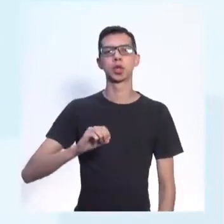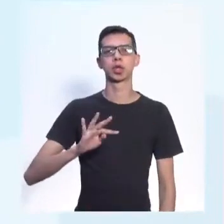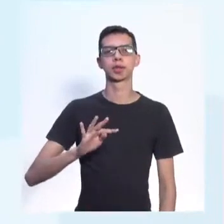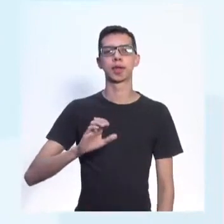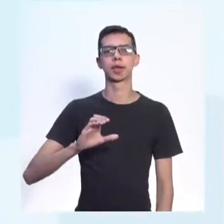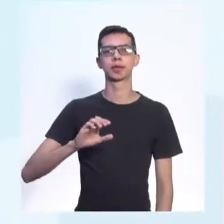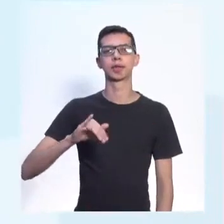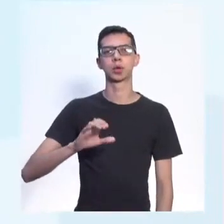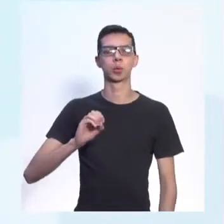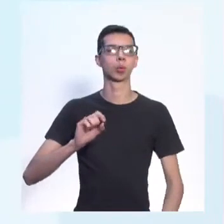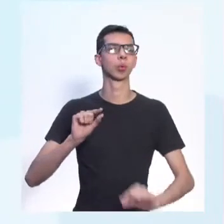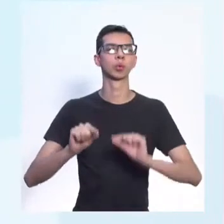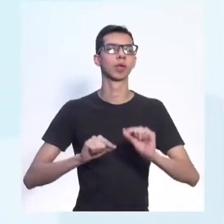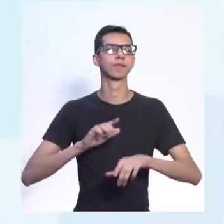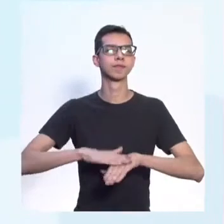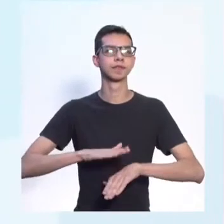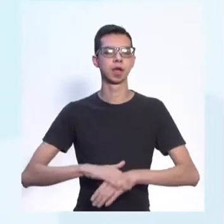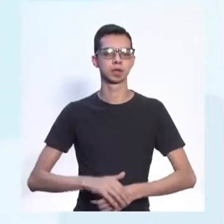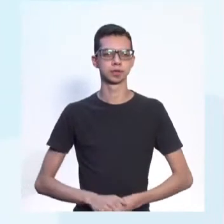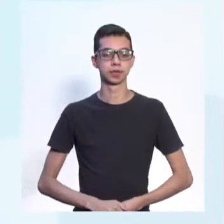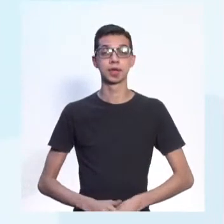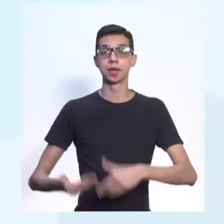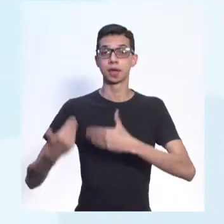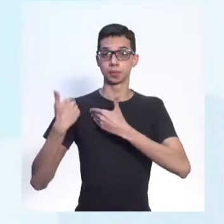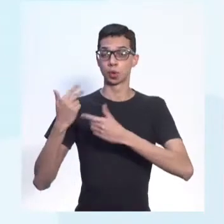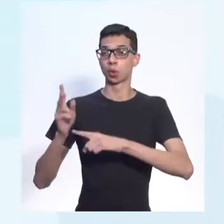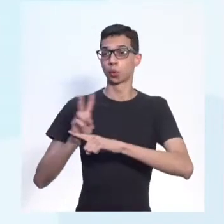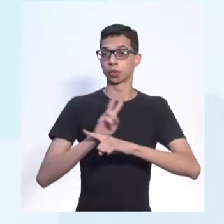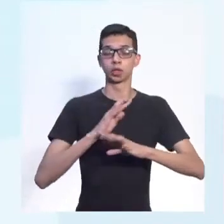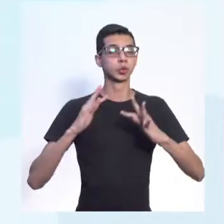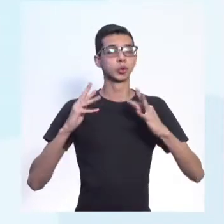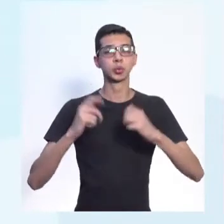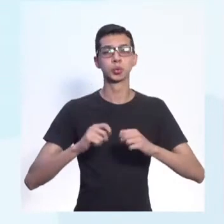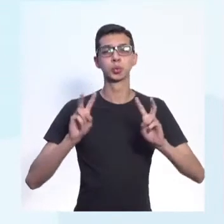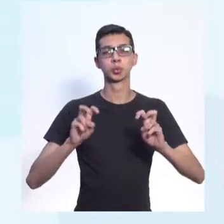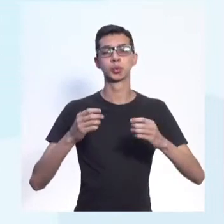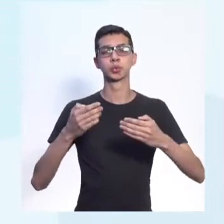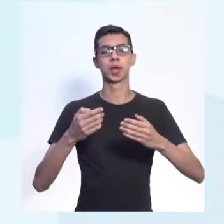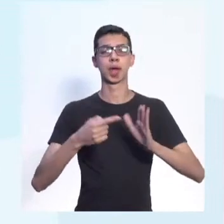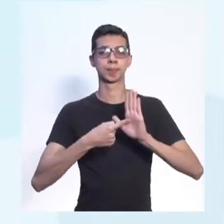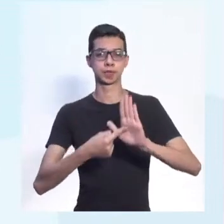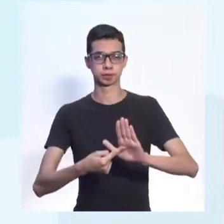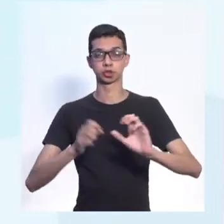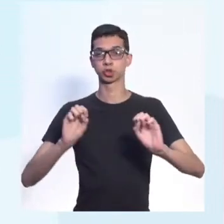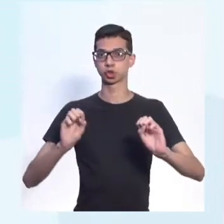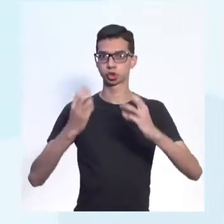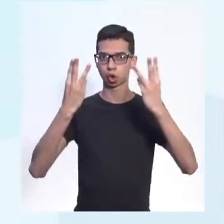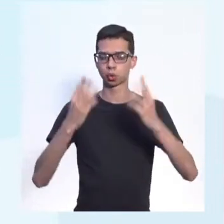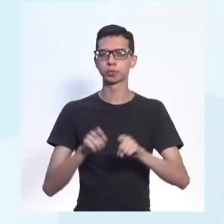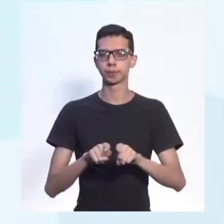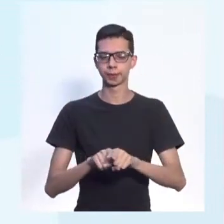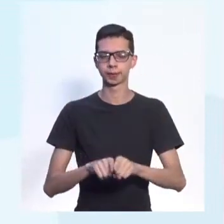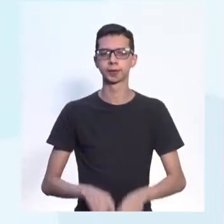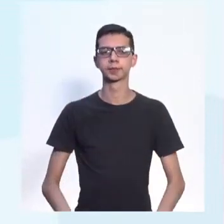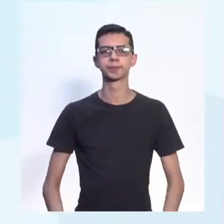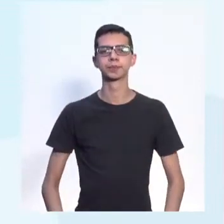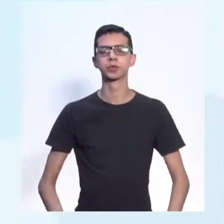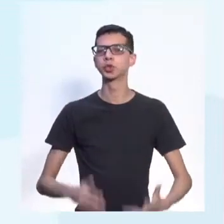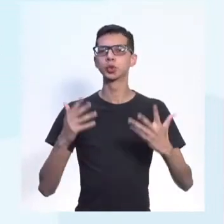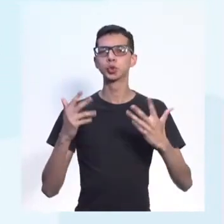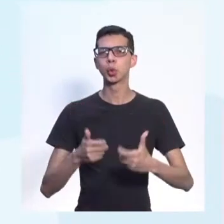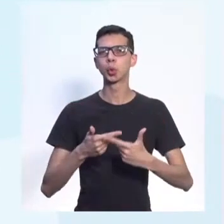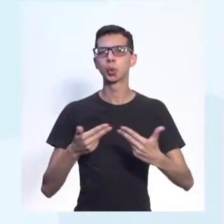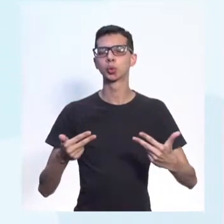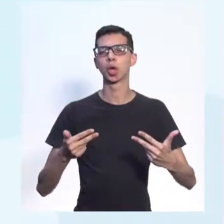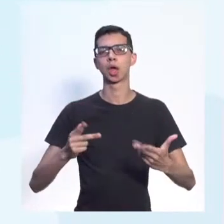faz? Ele é responsável por cuidar da parte visual e estética das apresentações, especialmente de shows. Né? Todos os efeitos especiais que surgiram durante o